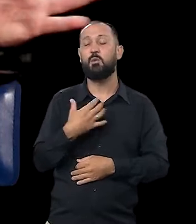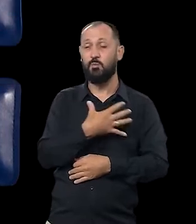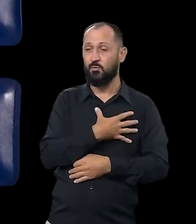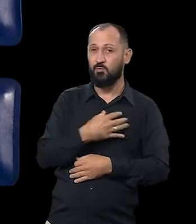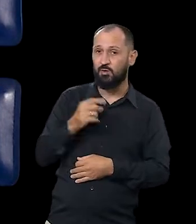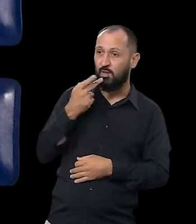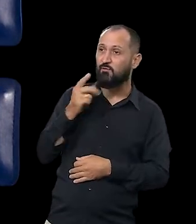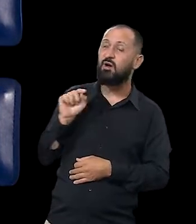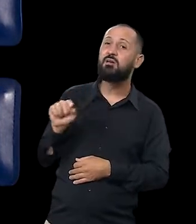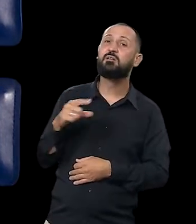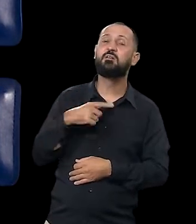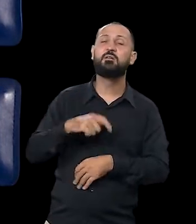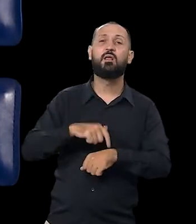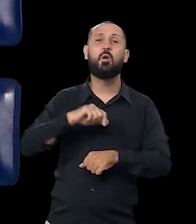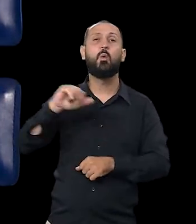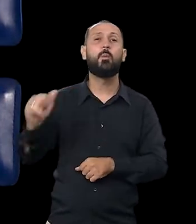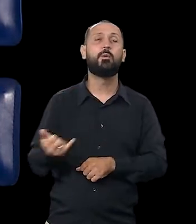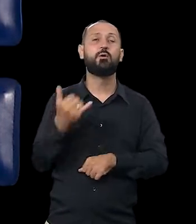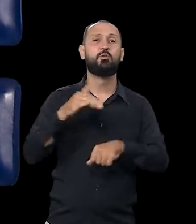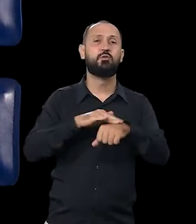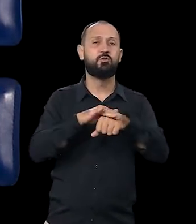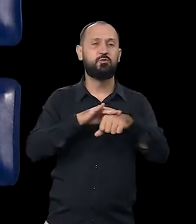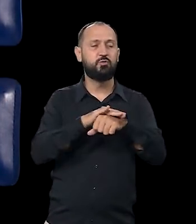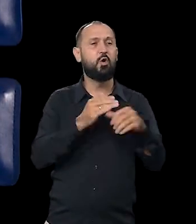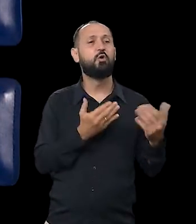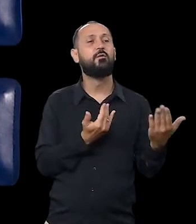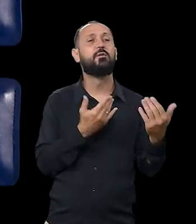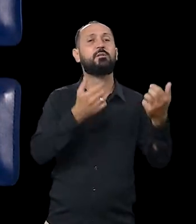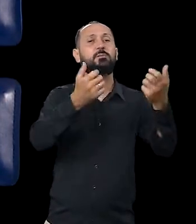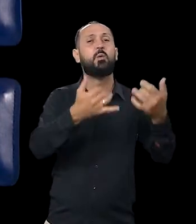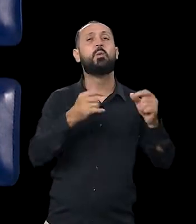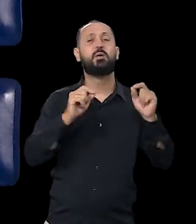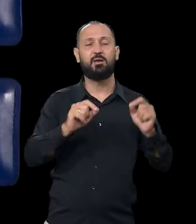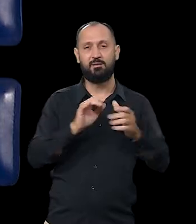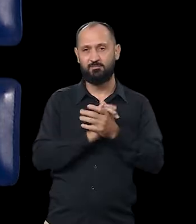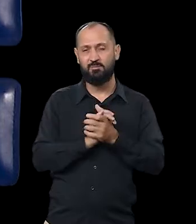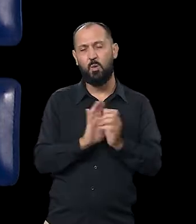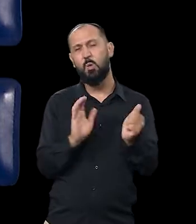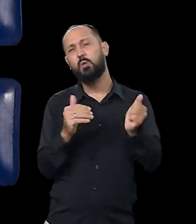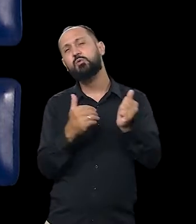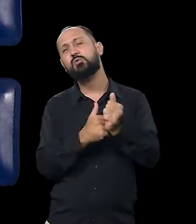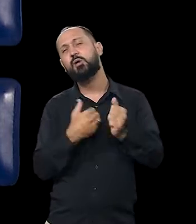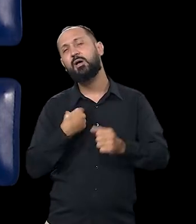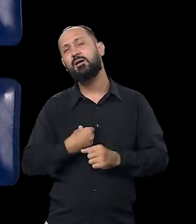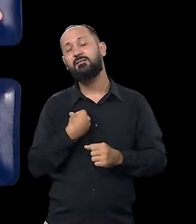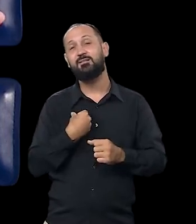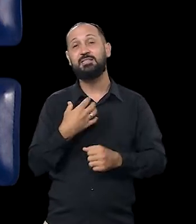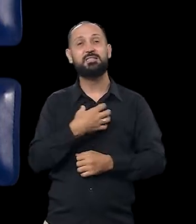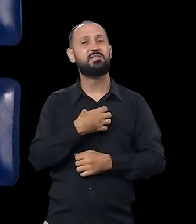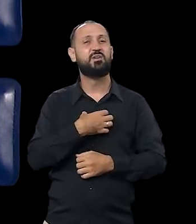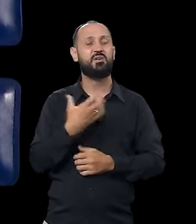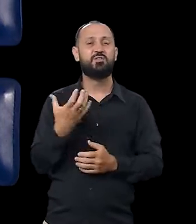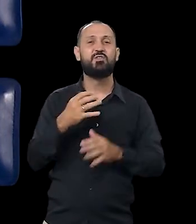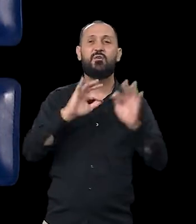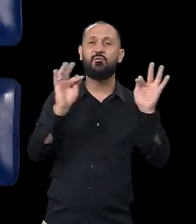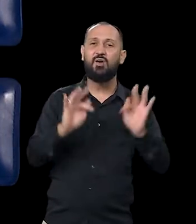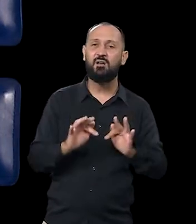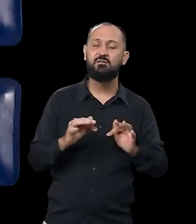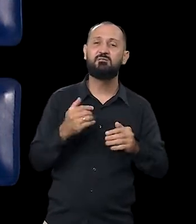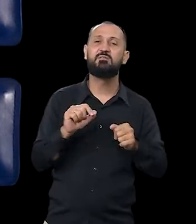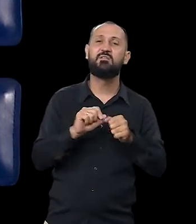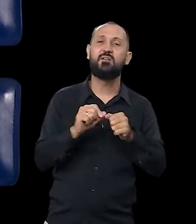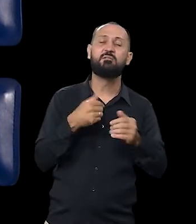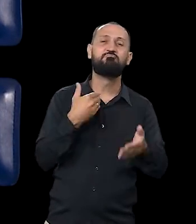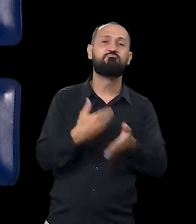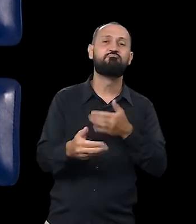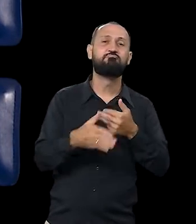e quando eu tenho a oportunidade de conversar com os jovens, é dizer exatamente isso. Qual é o segredo da vida? É você ser feliz naquilo que você faz,